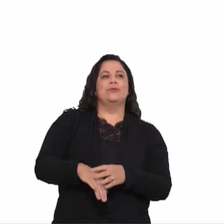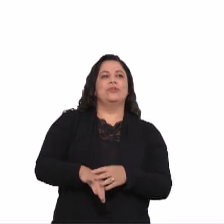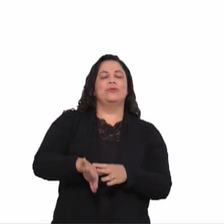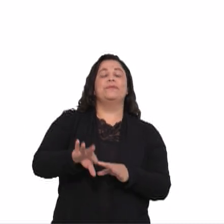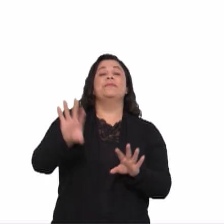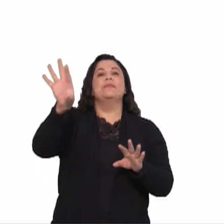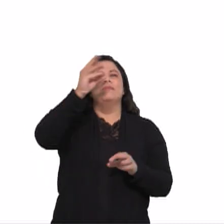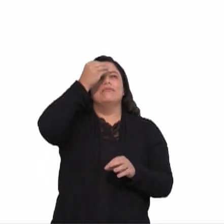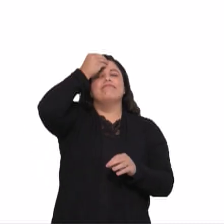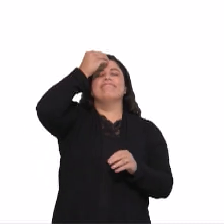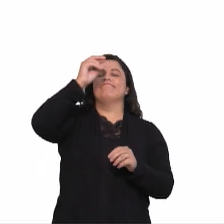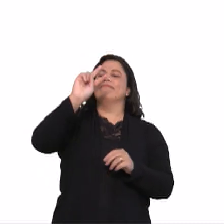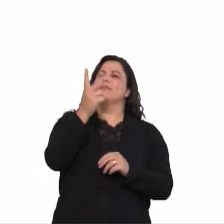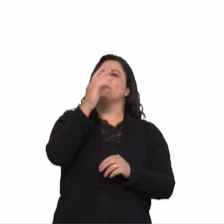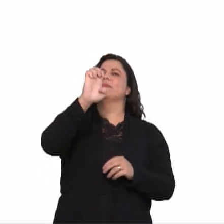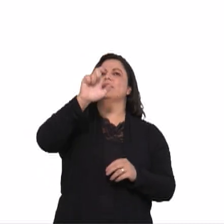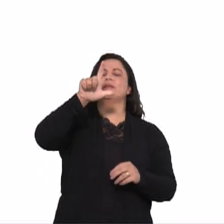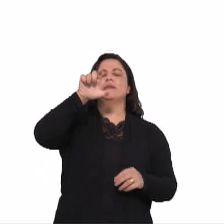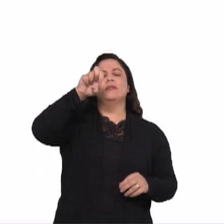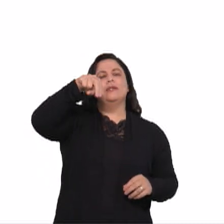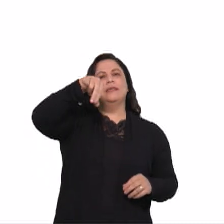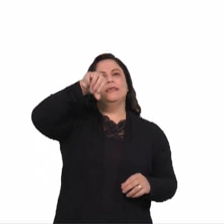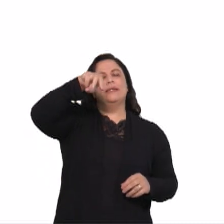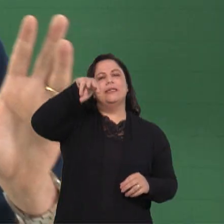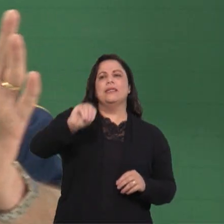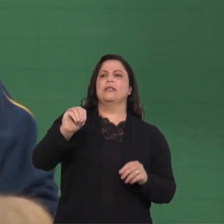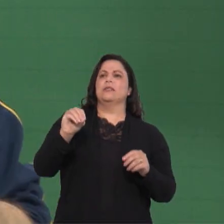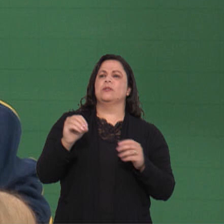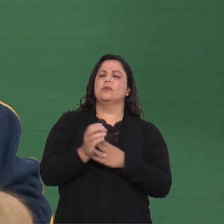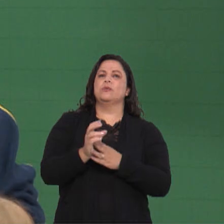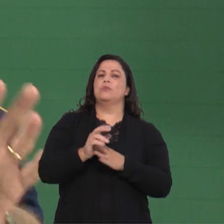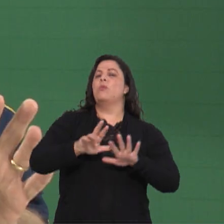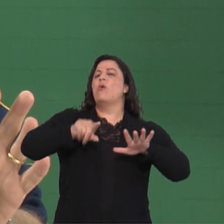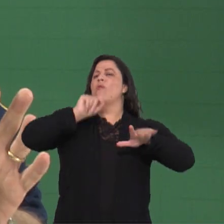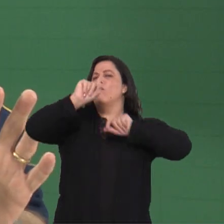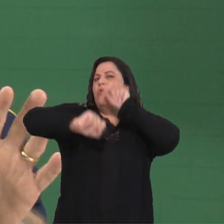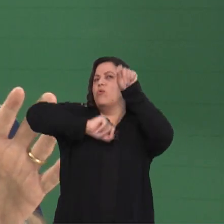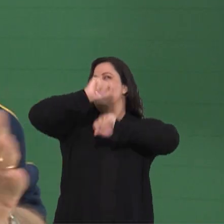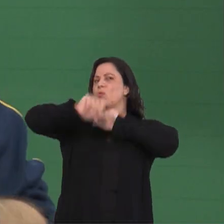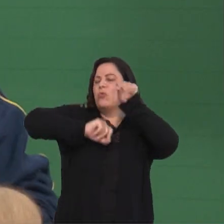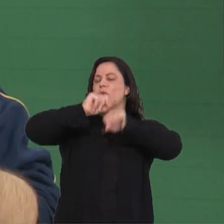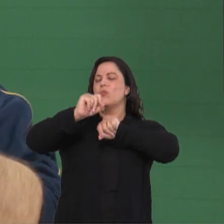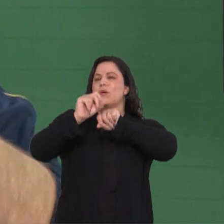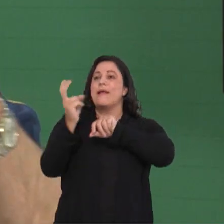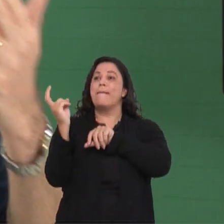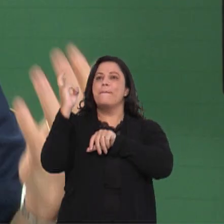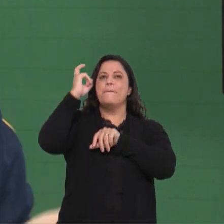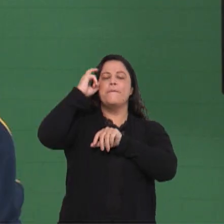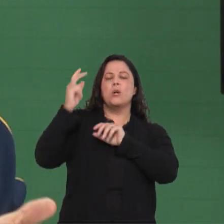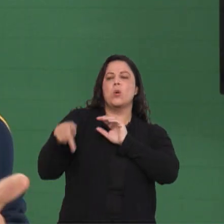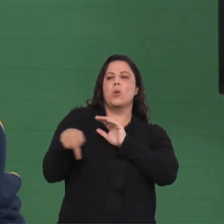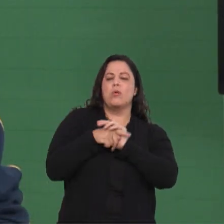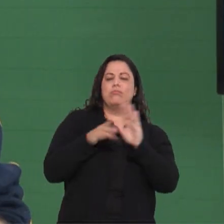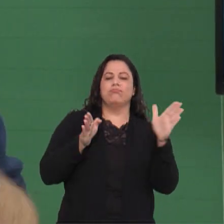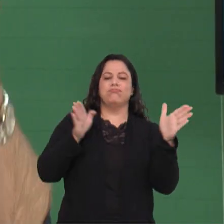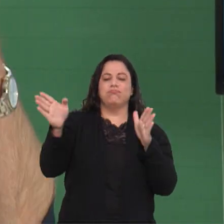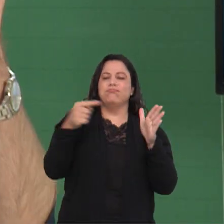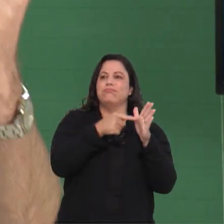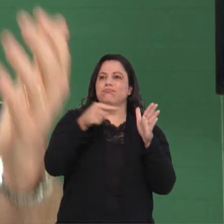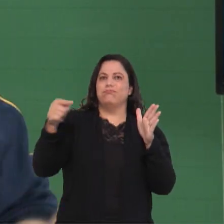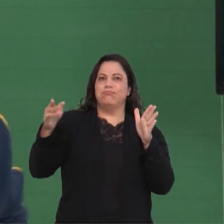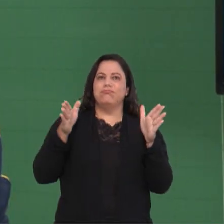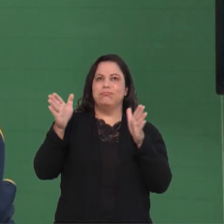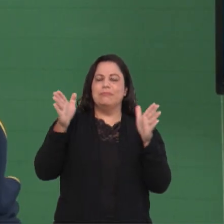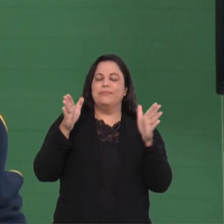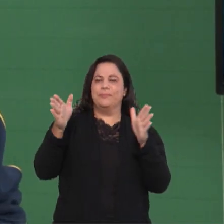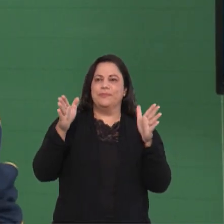um movimento cultural que aconteceu ali entre o século 3 e 2 a.C. Ele foi muito importante para o desenvolvimento